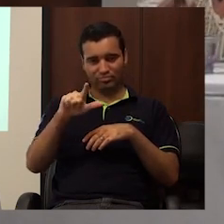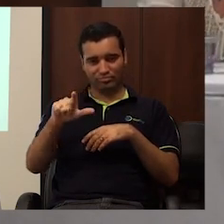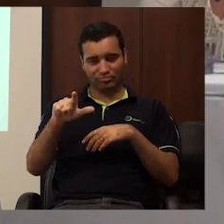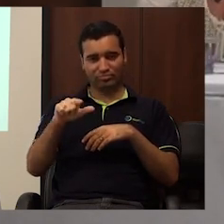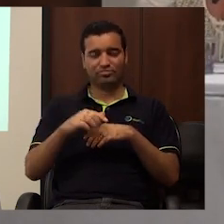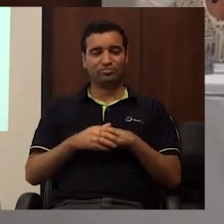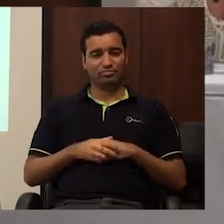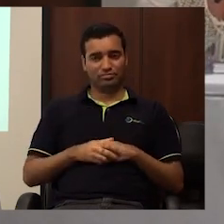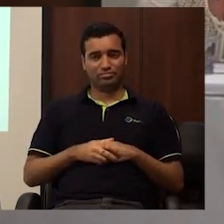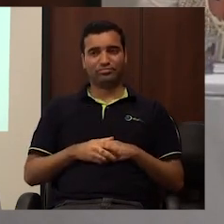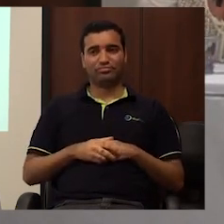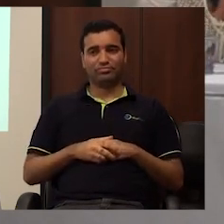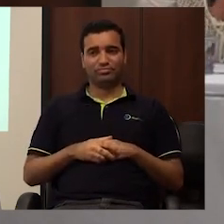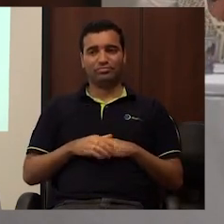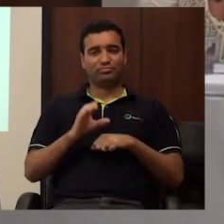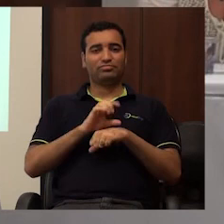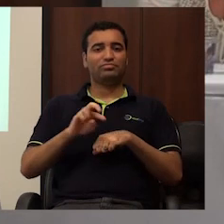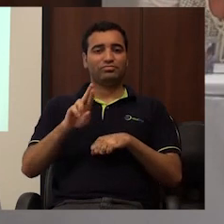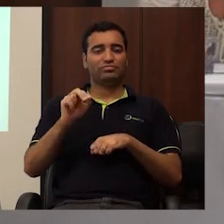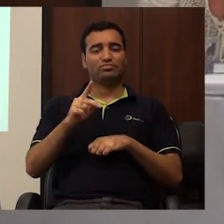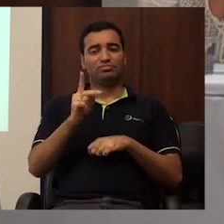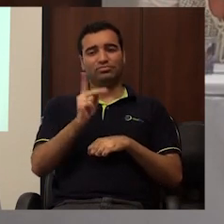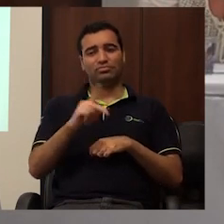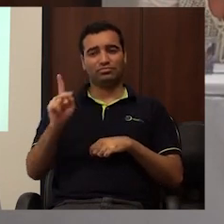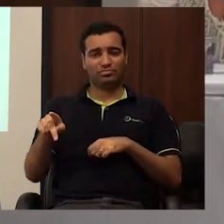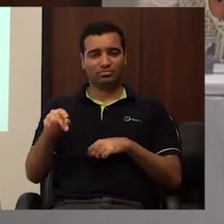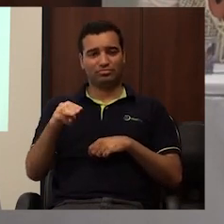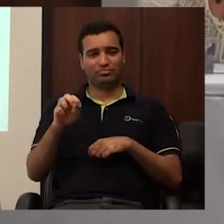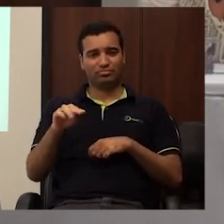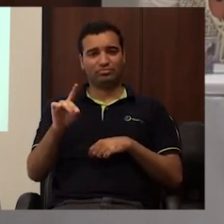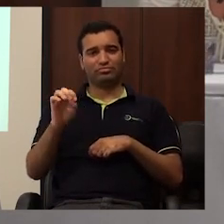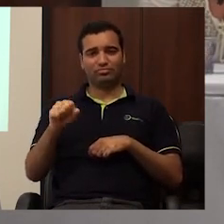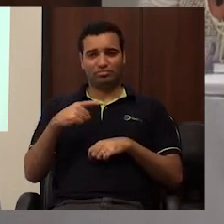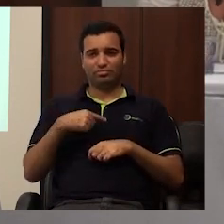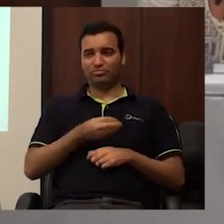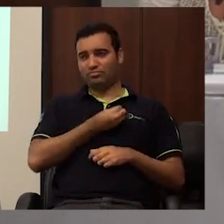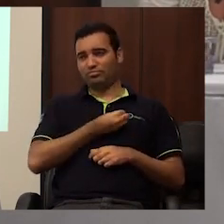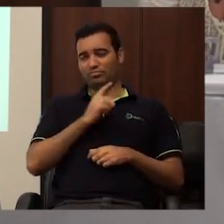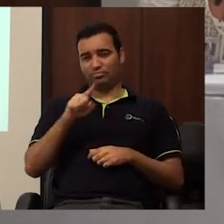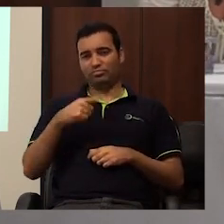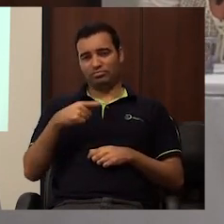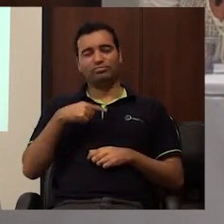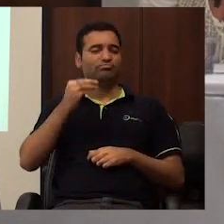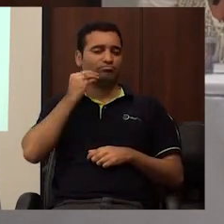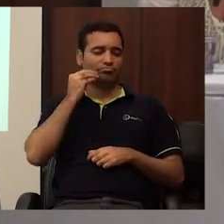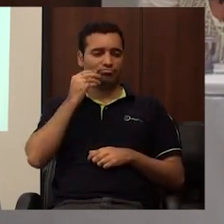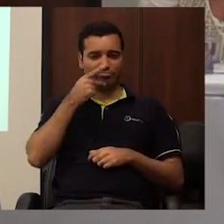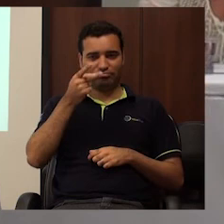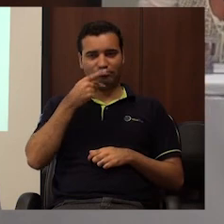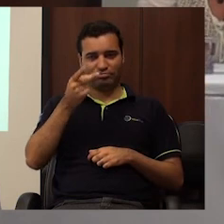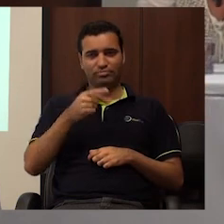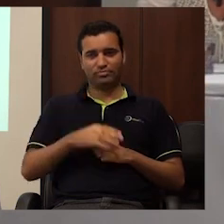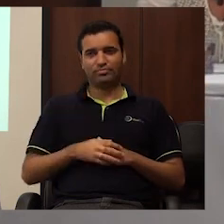encampado e coordenado pela professora Mendes, que se encontra aqui, que vai ter oportunidade de falar. Eu acho que já